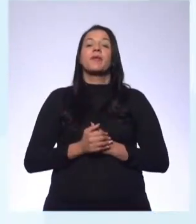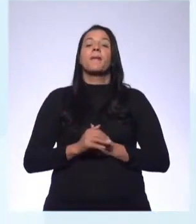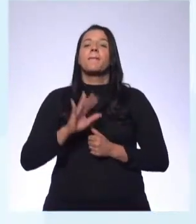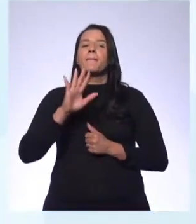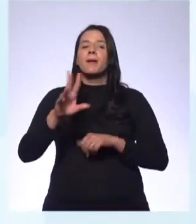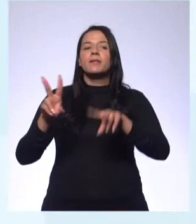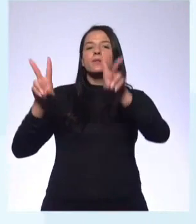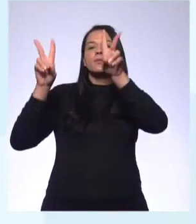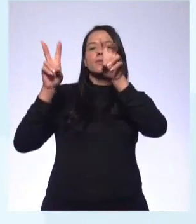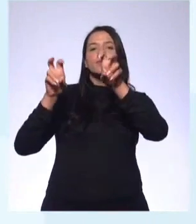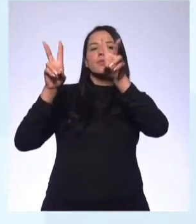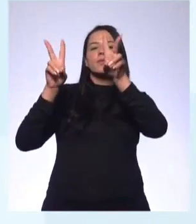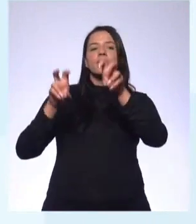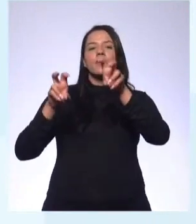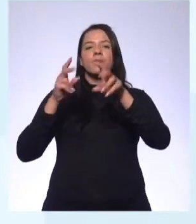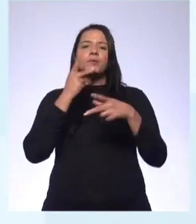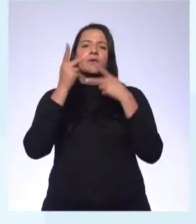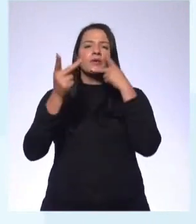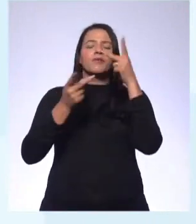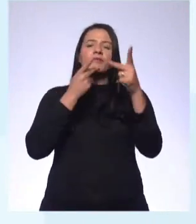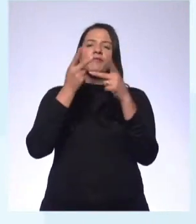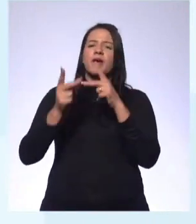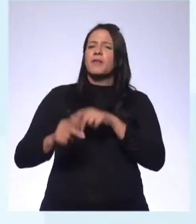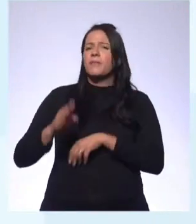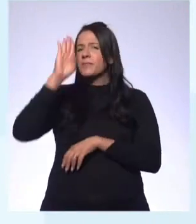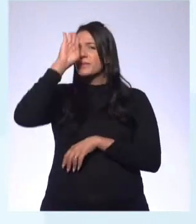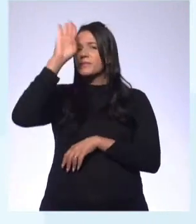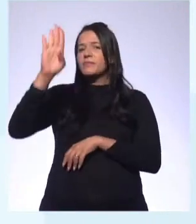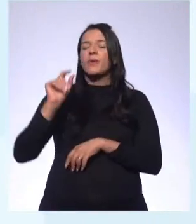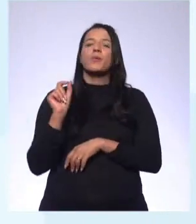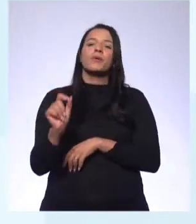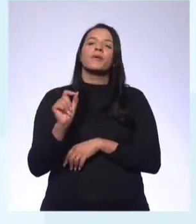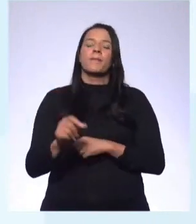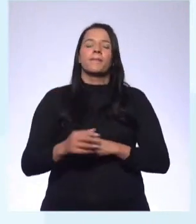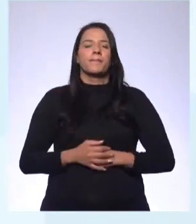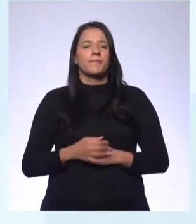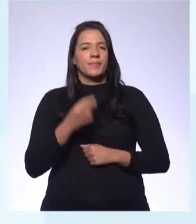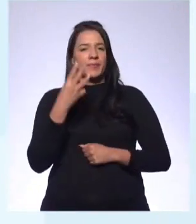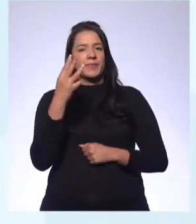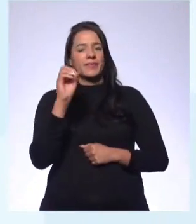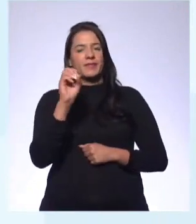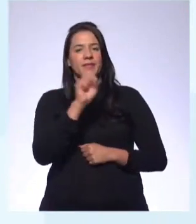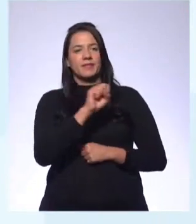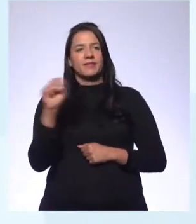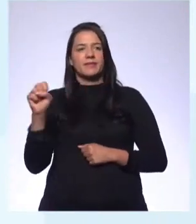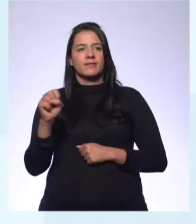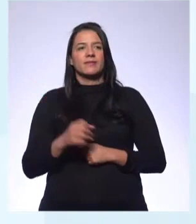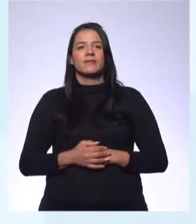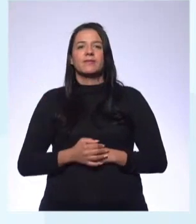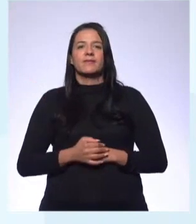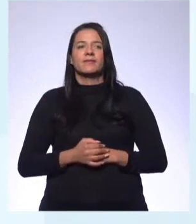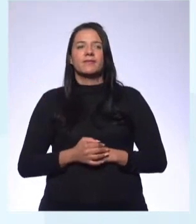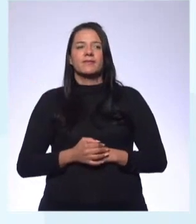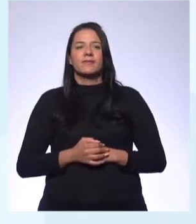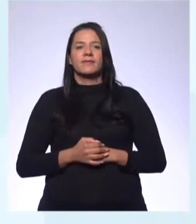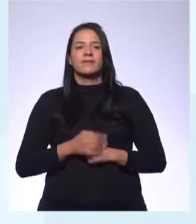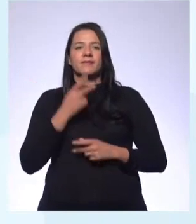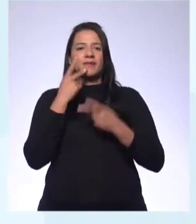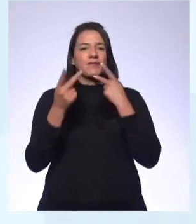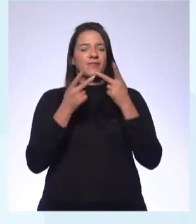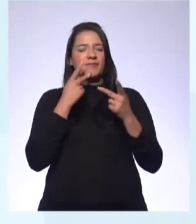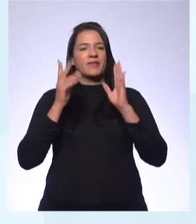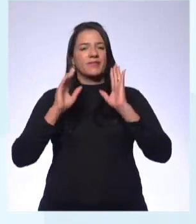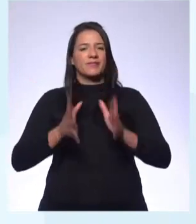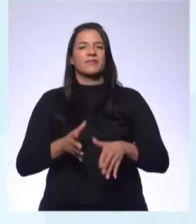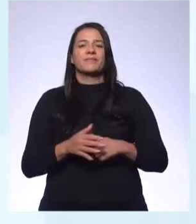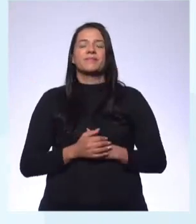assunto abordado nessa leitura? Qual o principal assunto? Eu vou dar 30 segundos e a gente já volta. Uau, tudo isso? Que bom. Tudo isso, porque já foi falado. 30